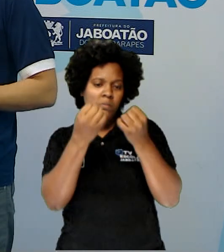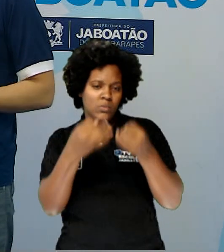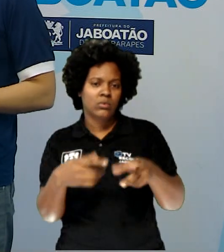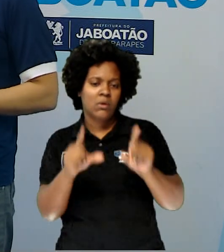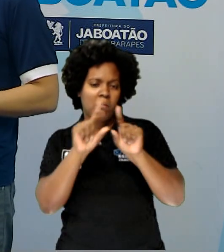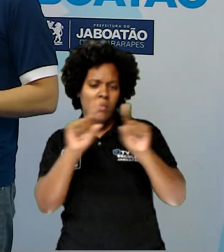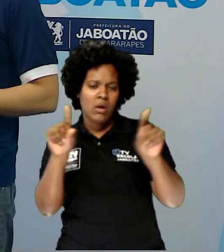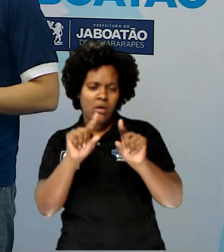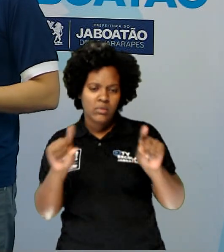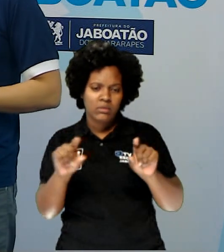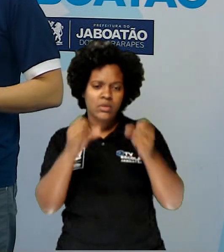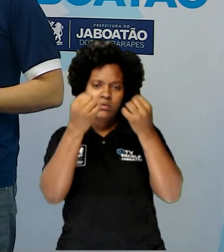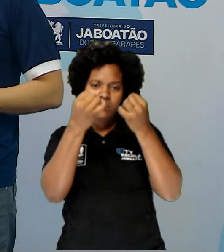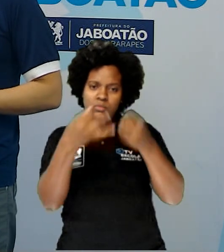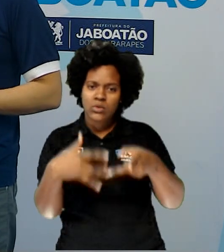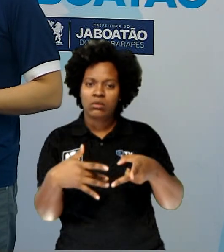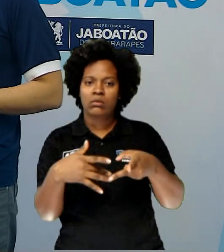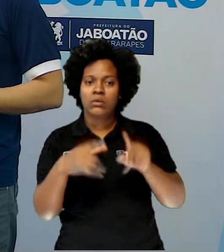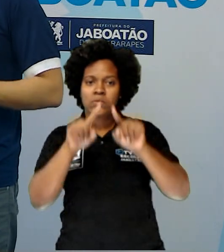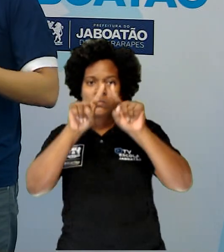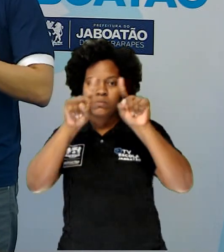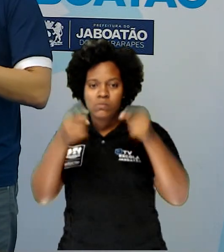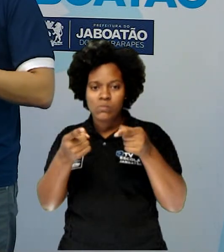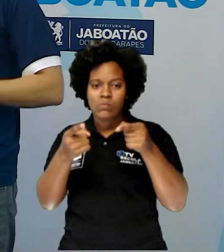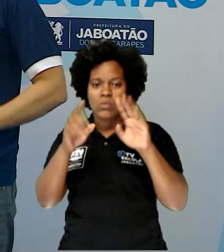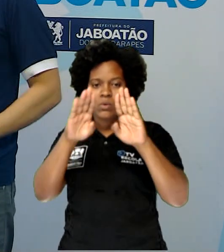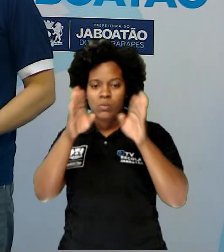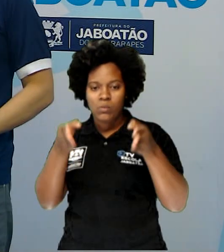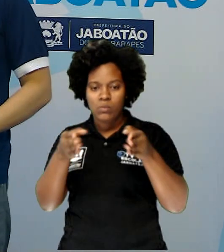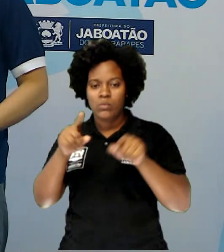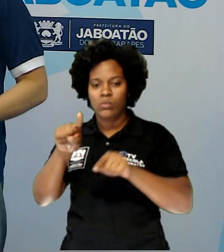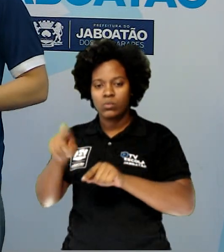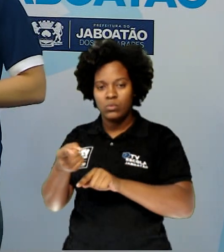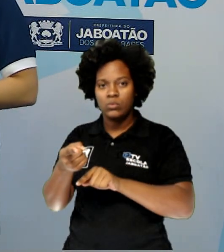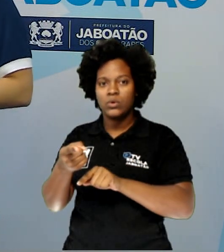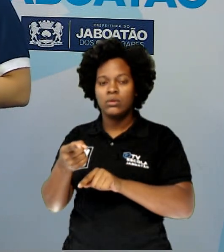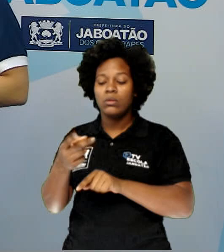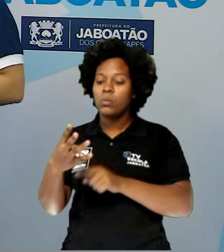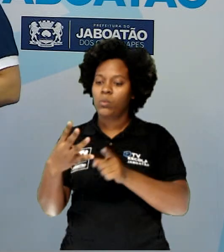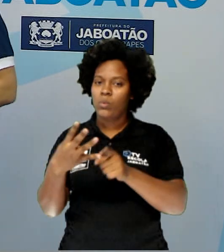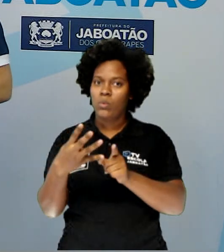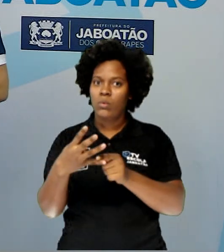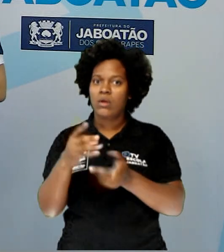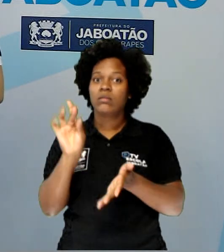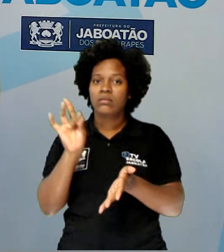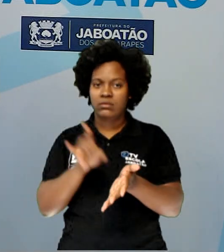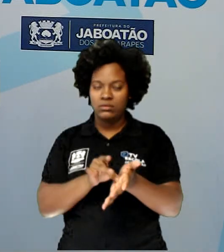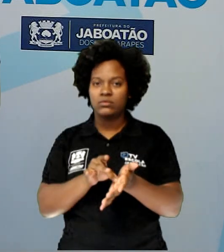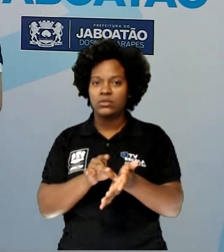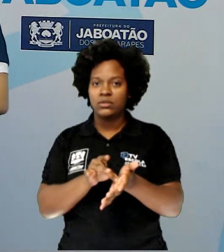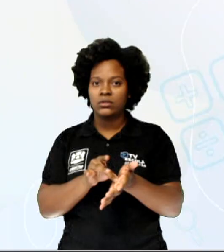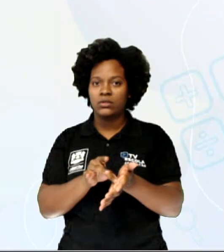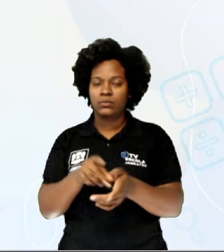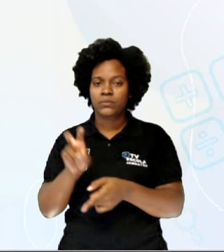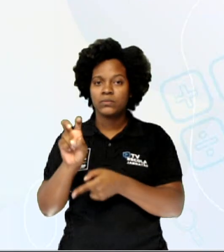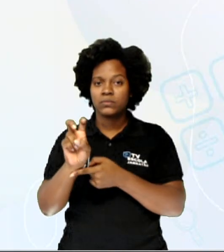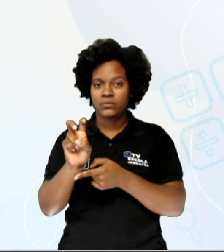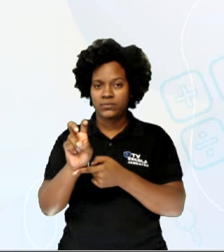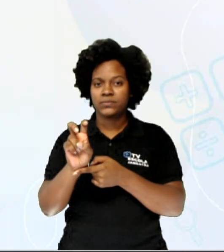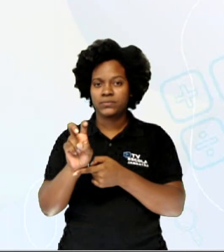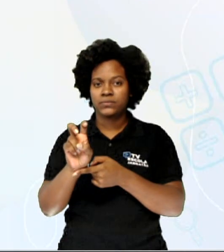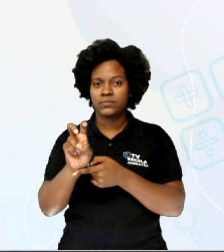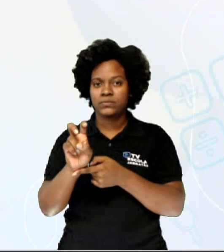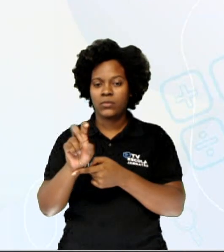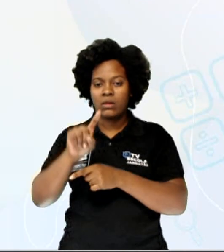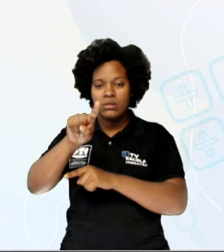explicativa, né? Elas são sim isoladas por vírgulas. Então o item 4 ali é verdadeiro. E o item 5 agora.